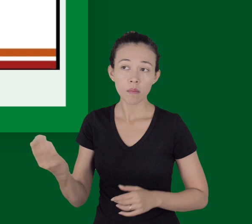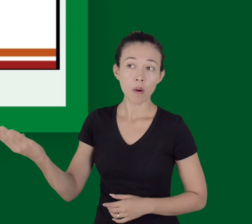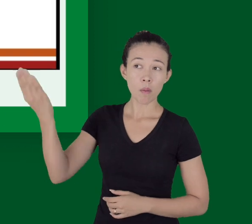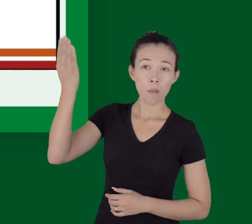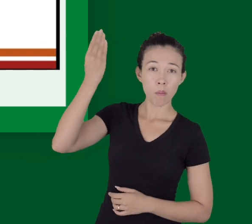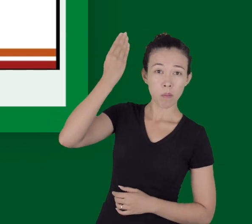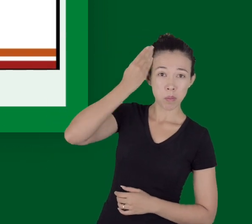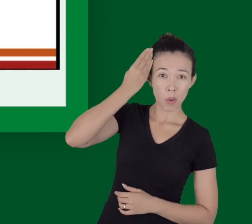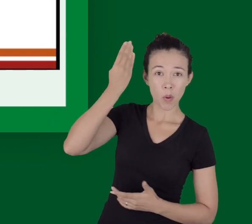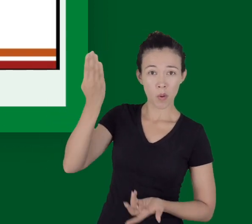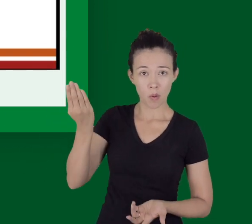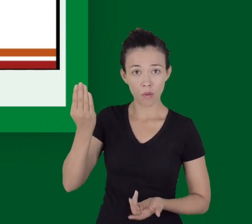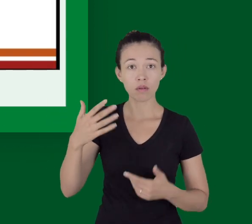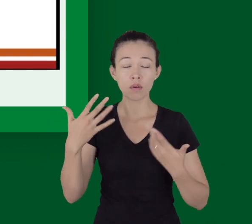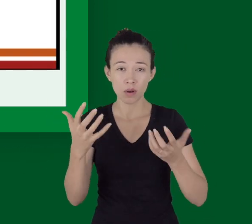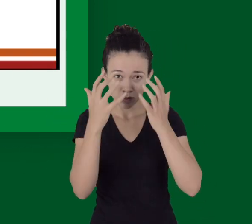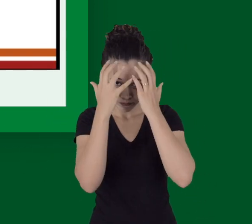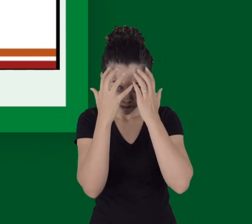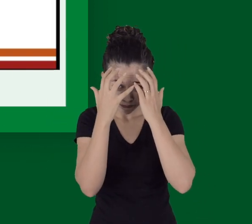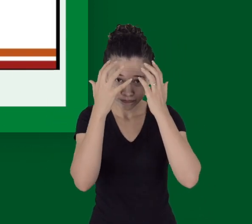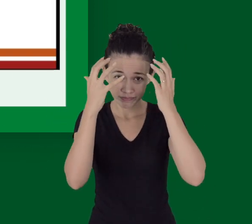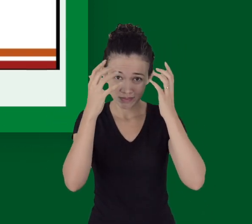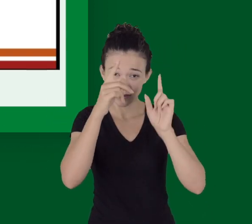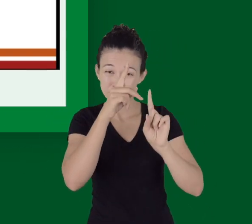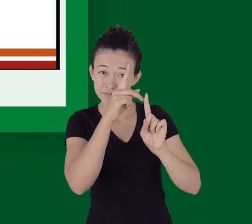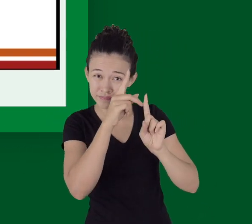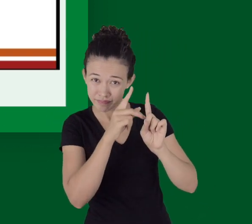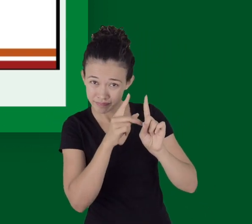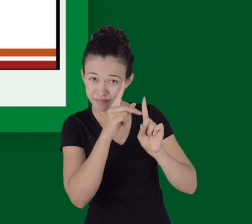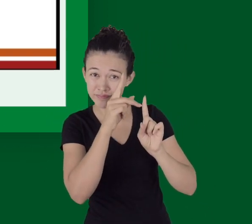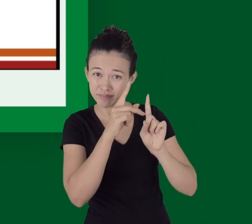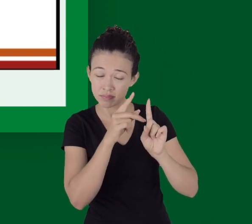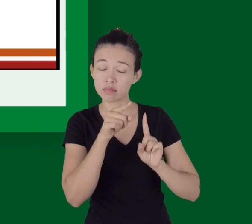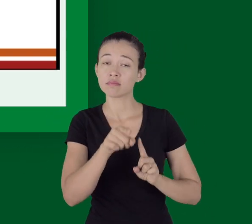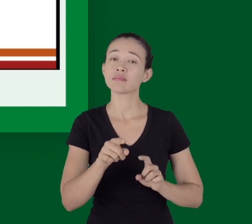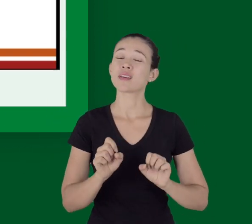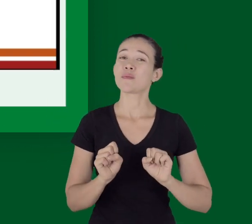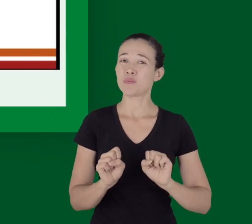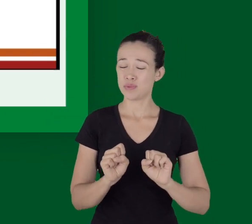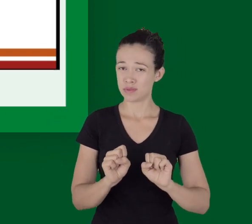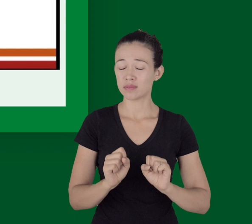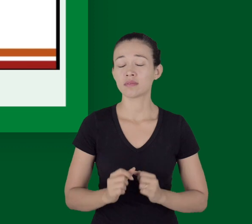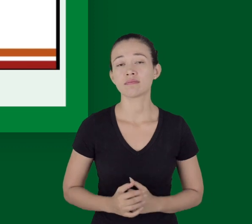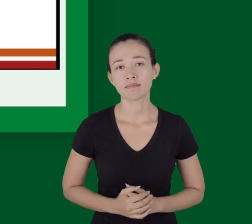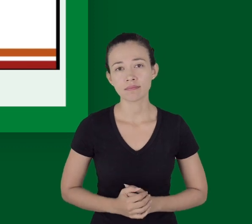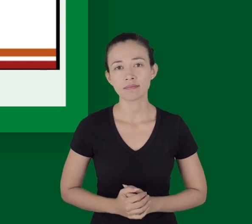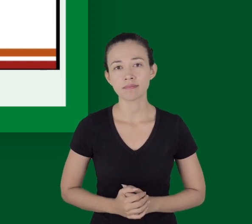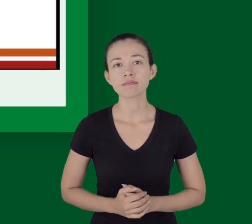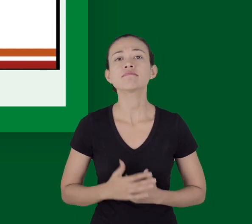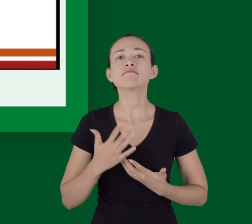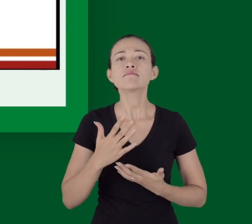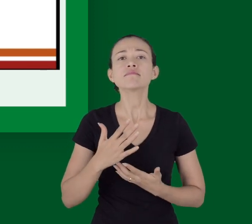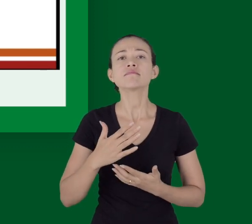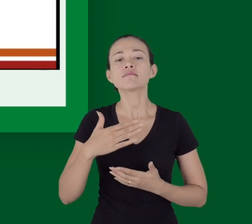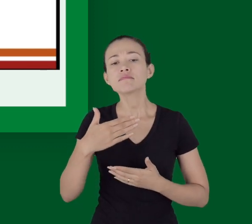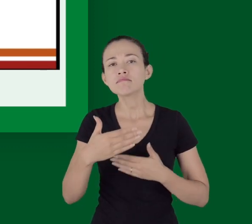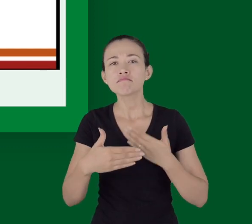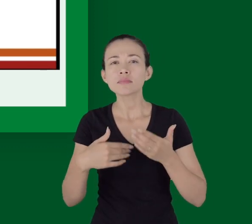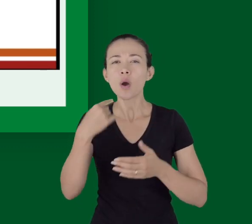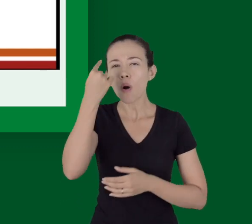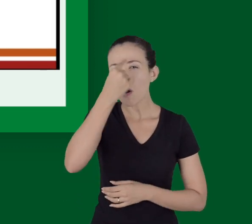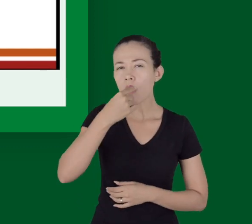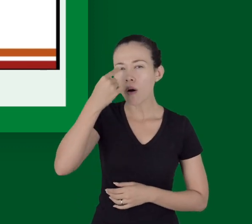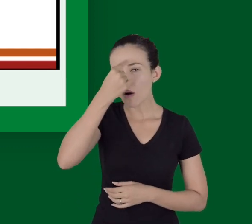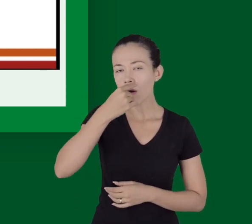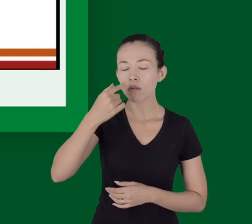podem estar sendo formados por conta do hematoma, por conta do edema, da pressão intracraniana e desse processo de herniação.